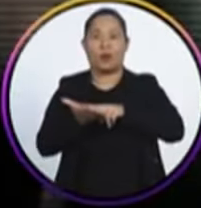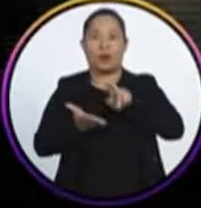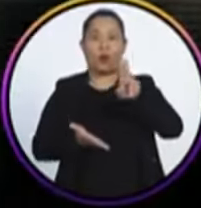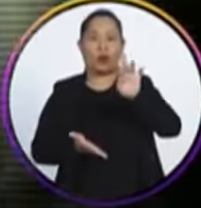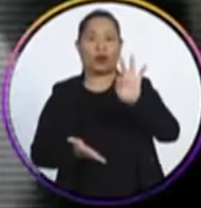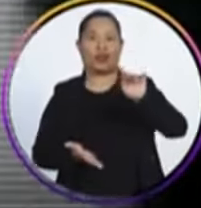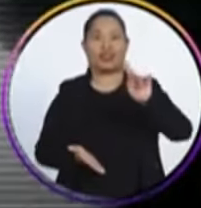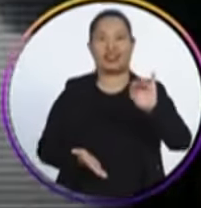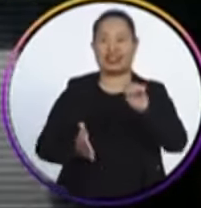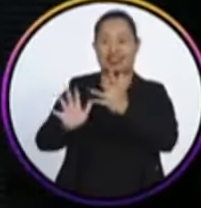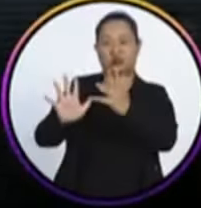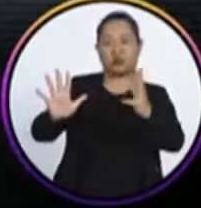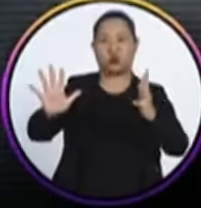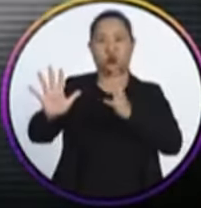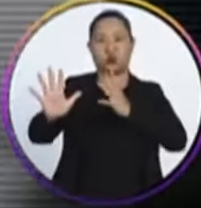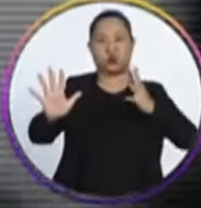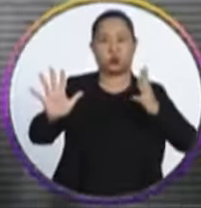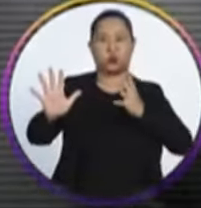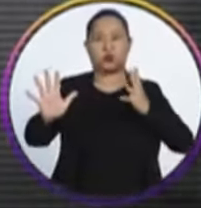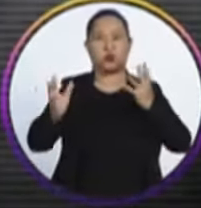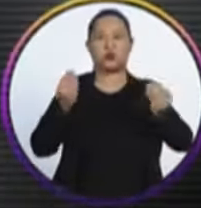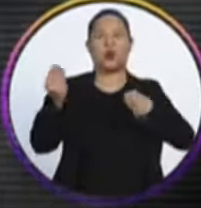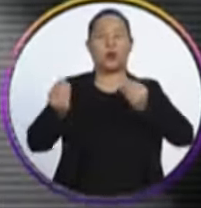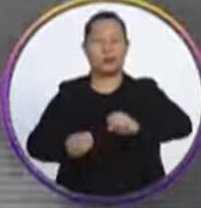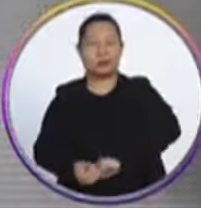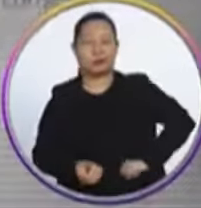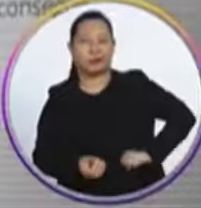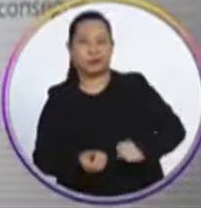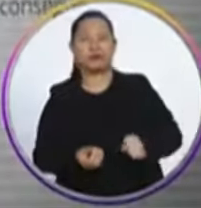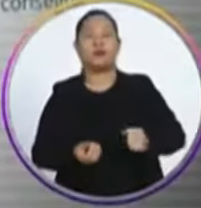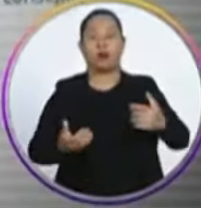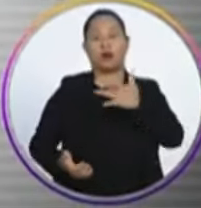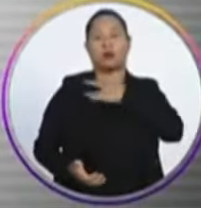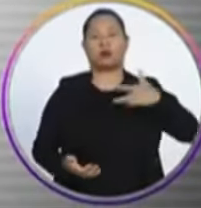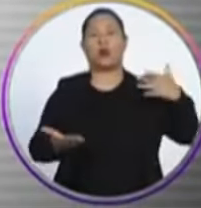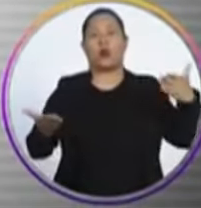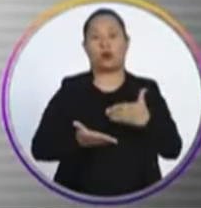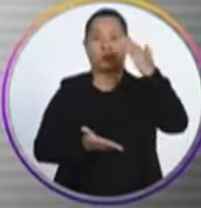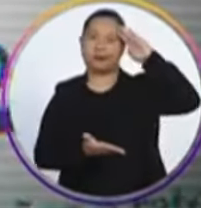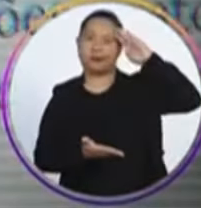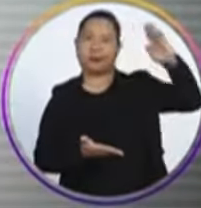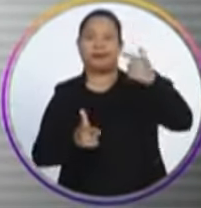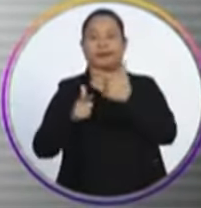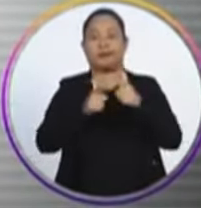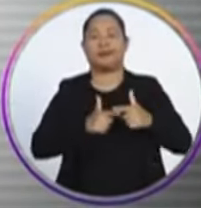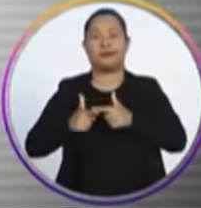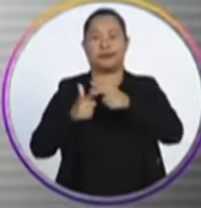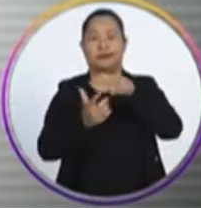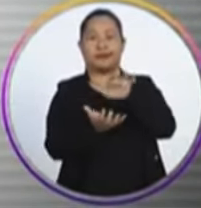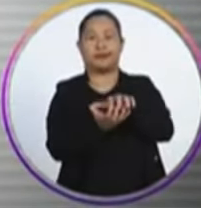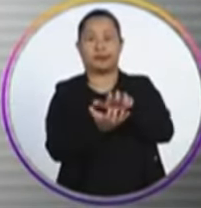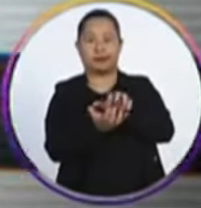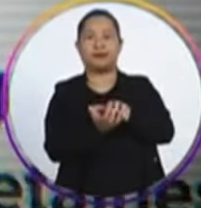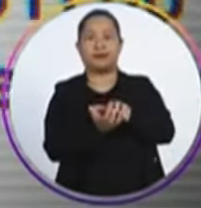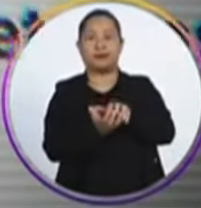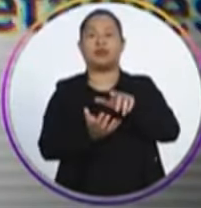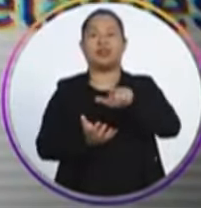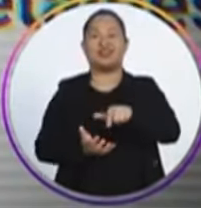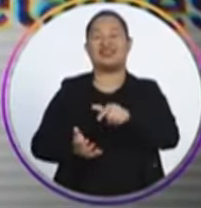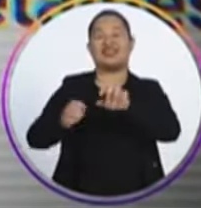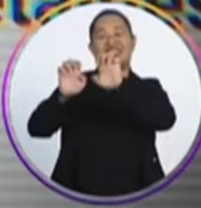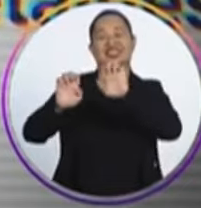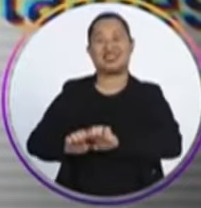o tamanho da fila para marcar um exame de ultrassonografia. A saúde hoje é o principal problema de Pernambuco. A